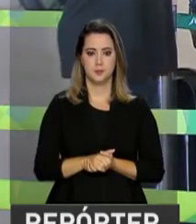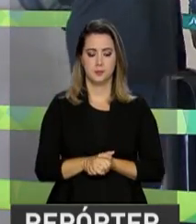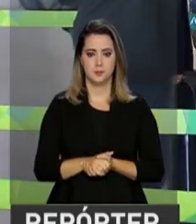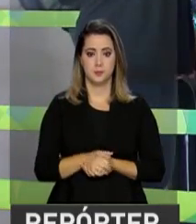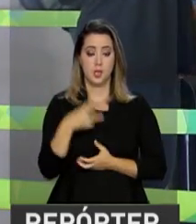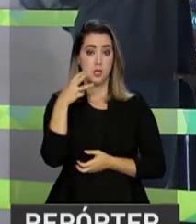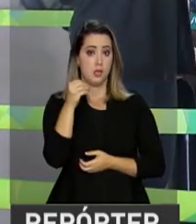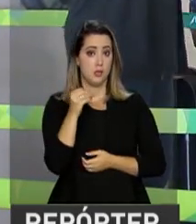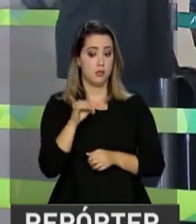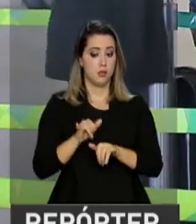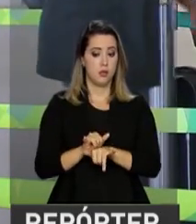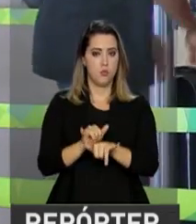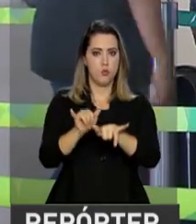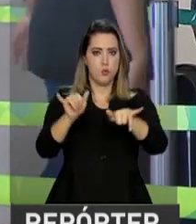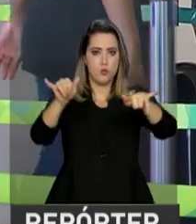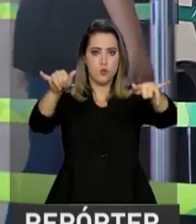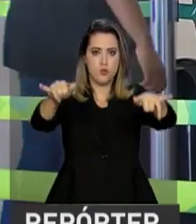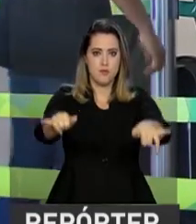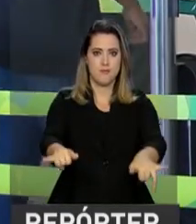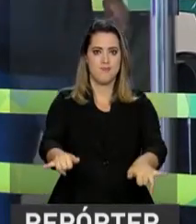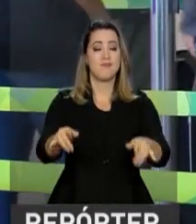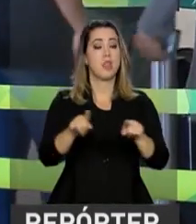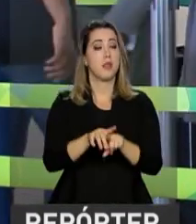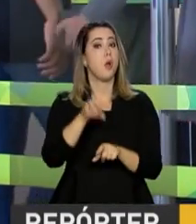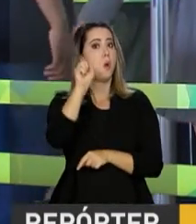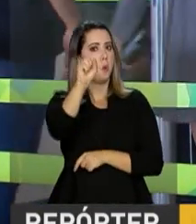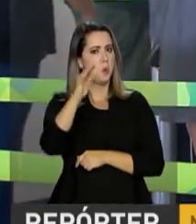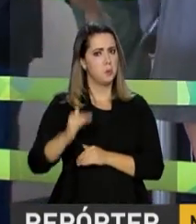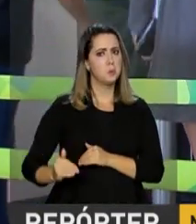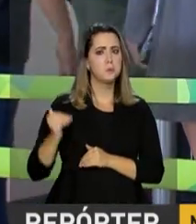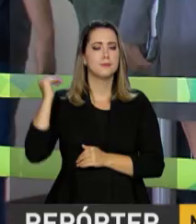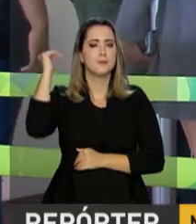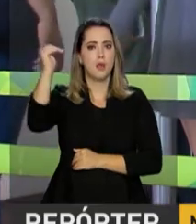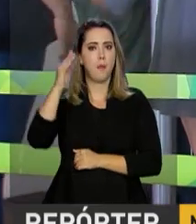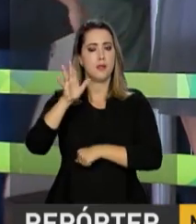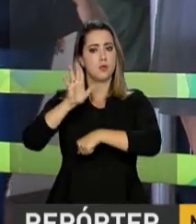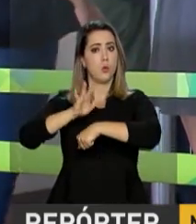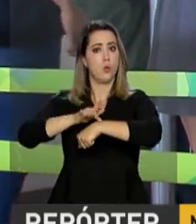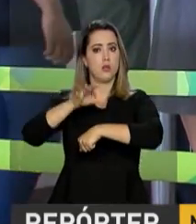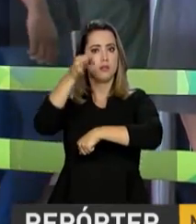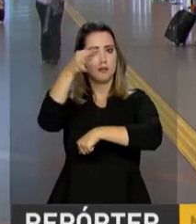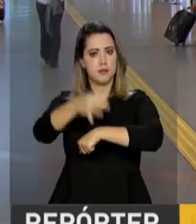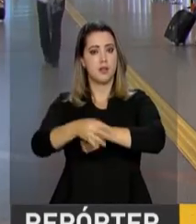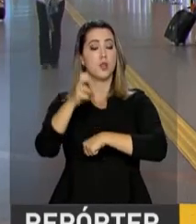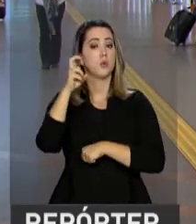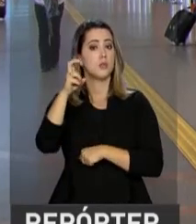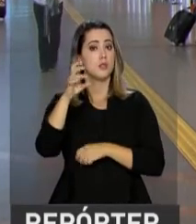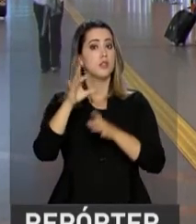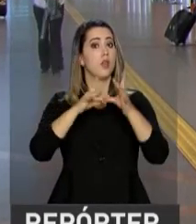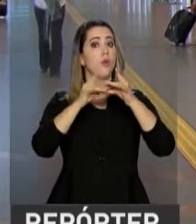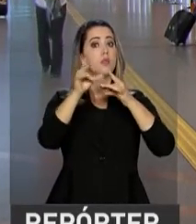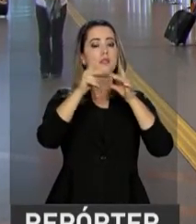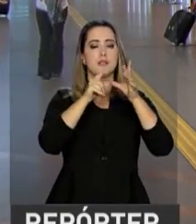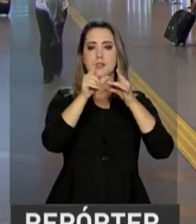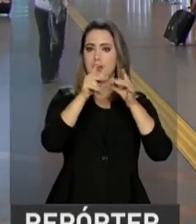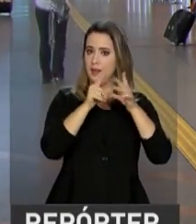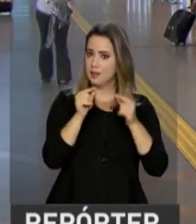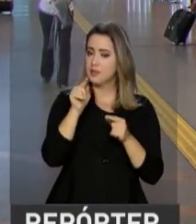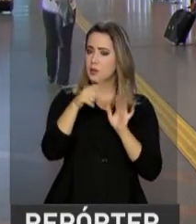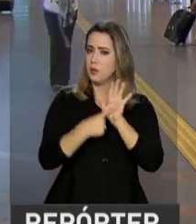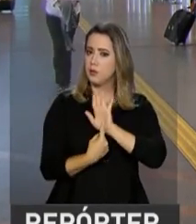Dos 30 aeroportos no país, 8 receberam classificação máxima de pontualidade, 5 estrelas. É o que mostra um estudo